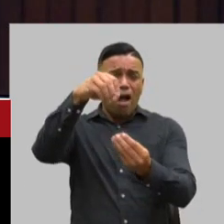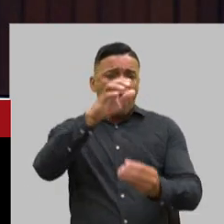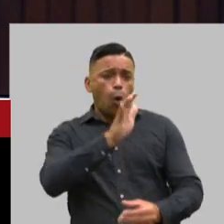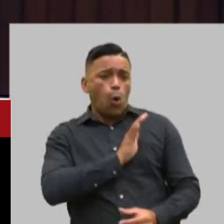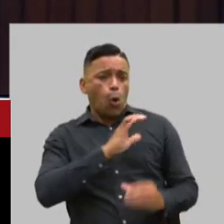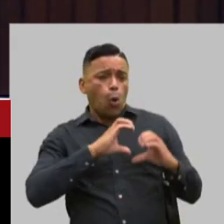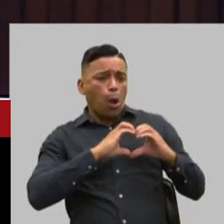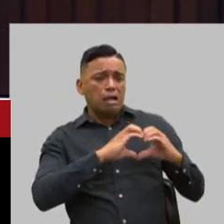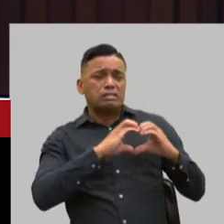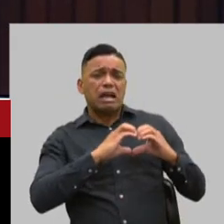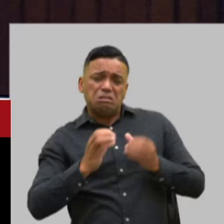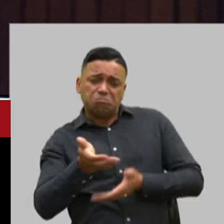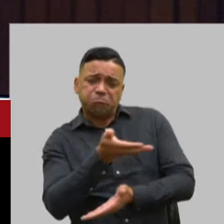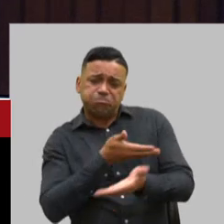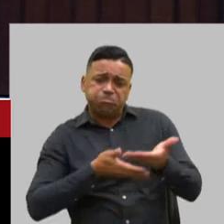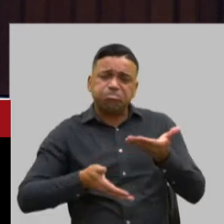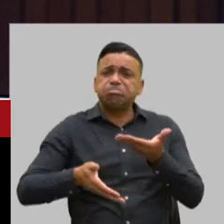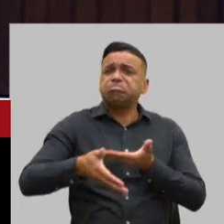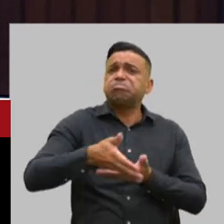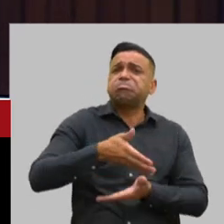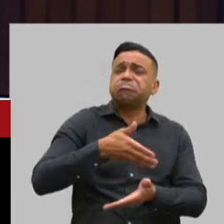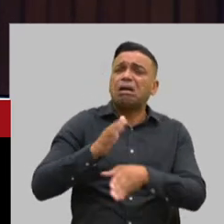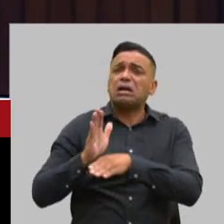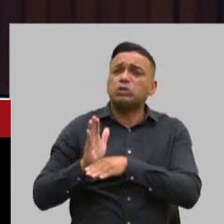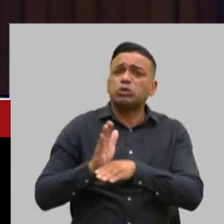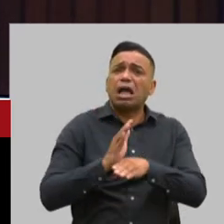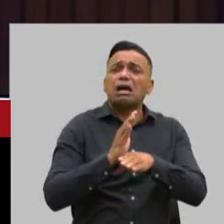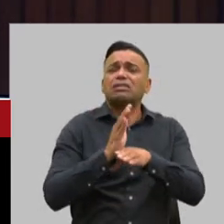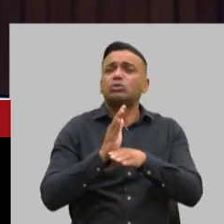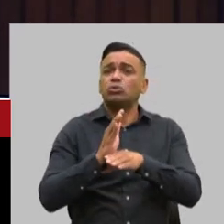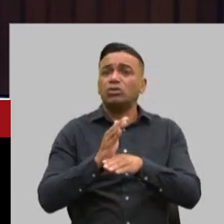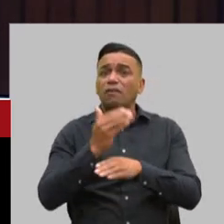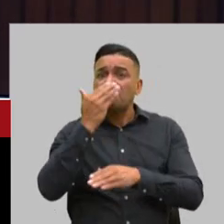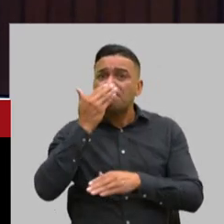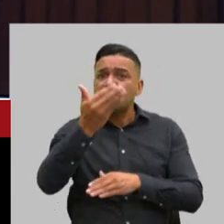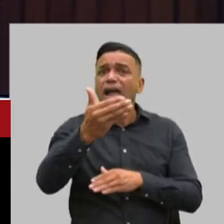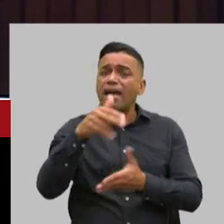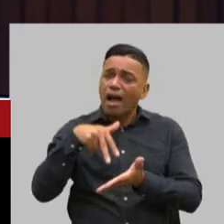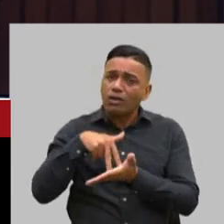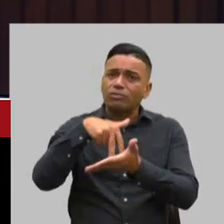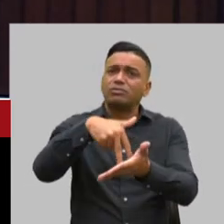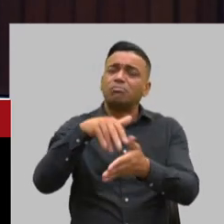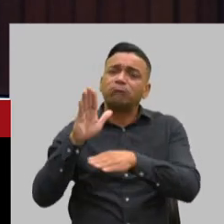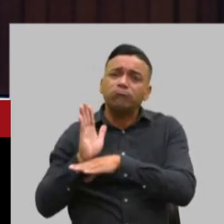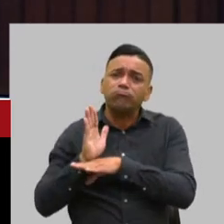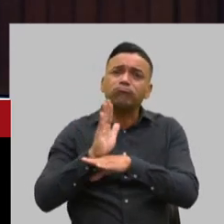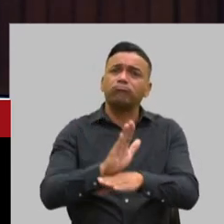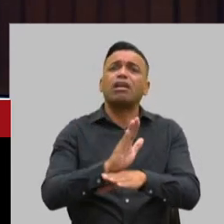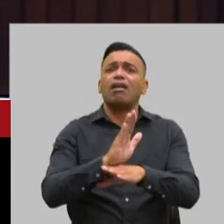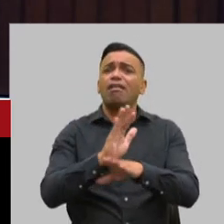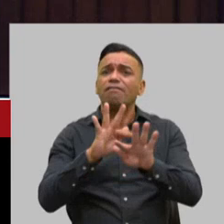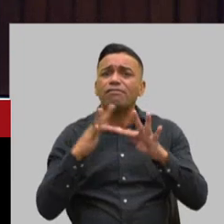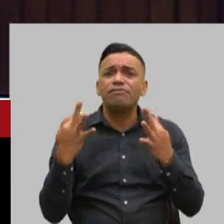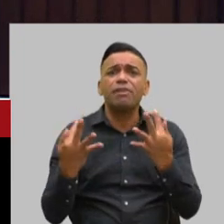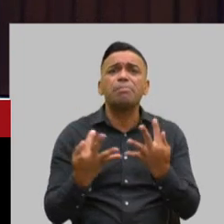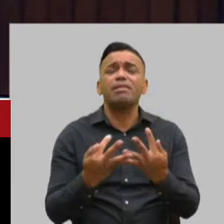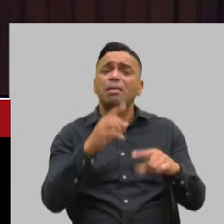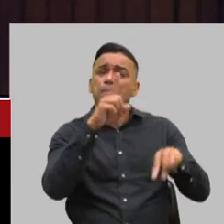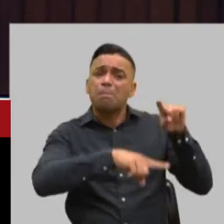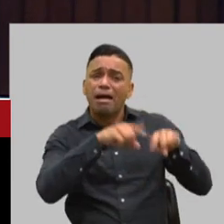liderando diferentes frentes de atuação para garantir o amparo material e